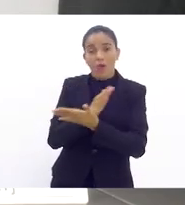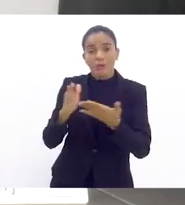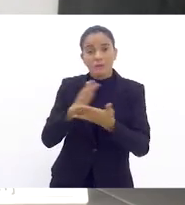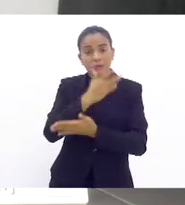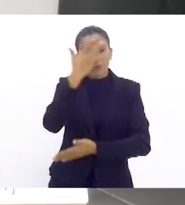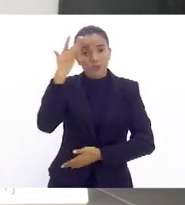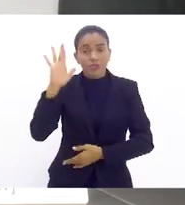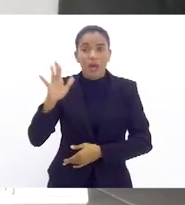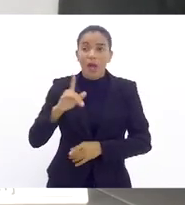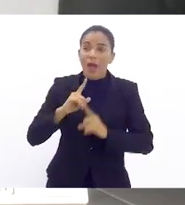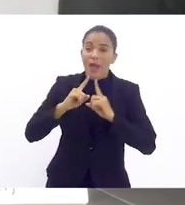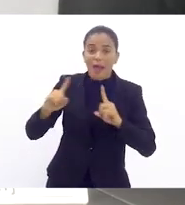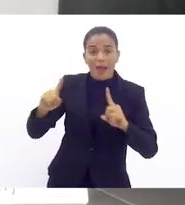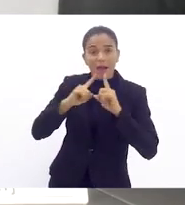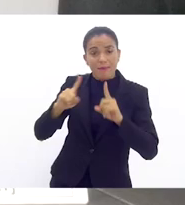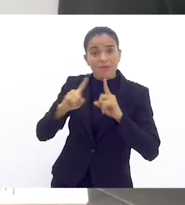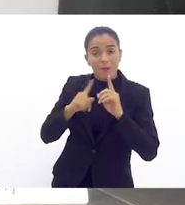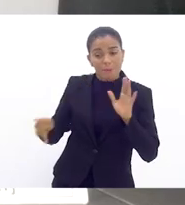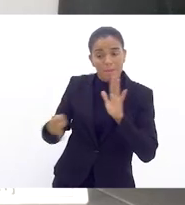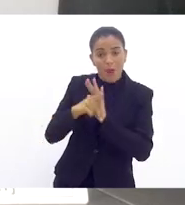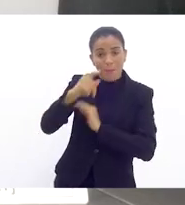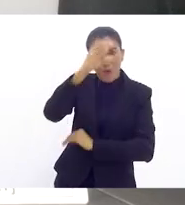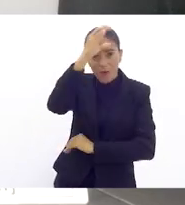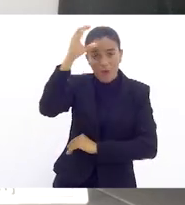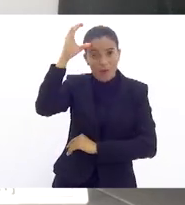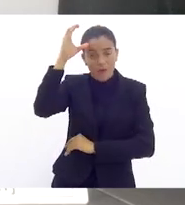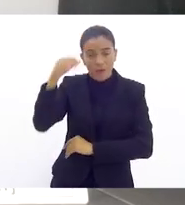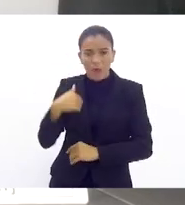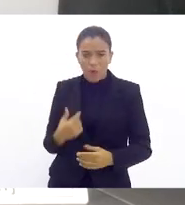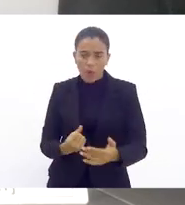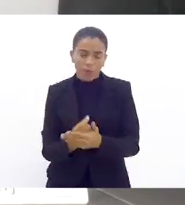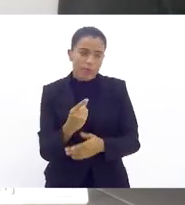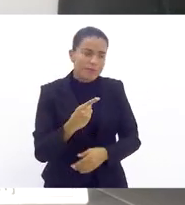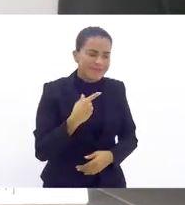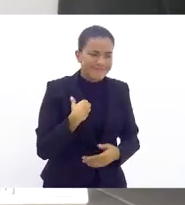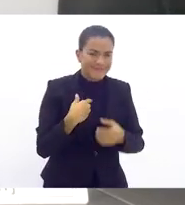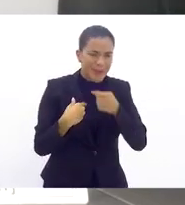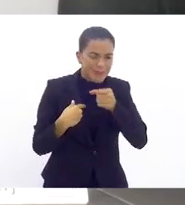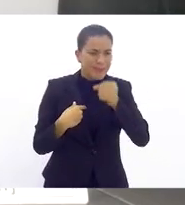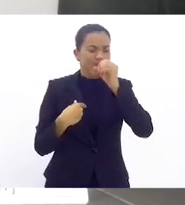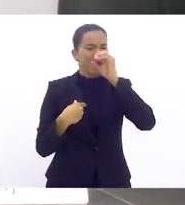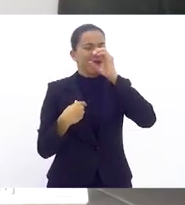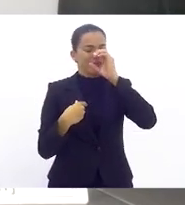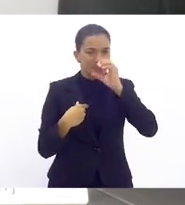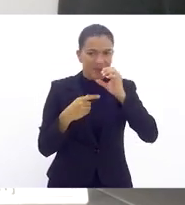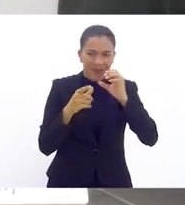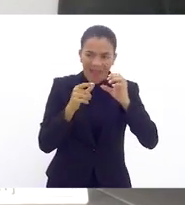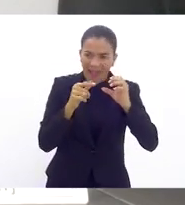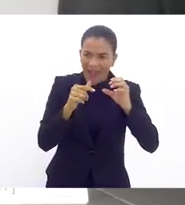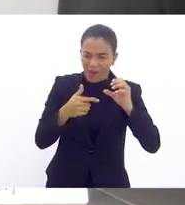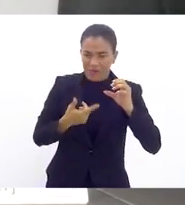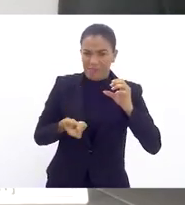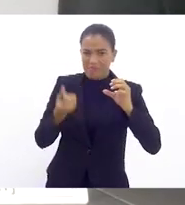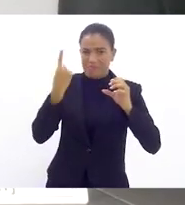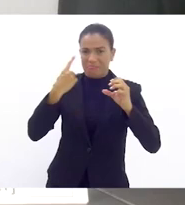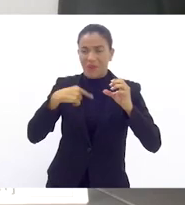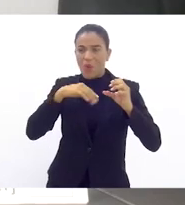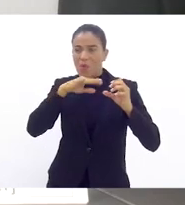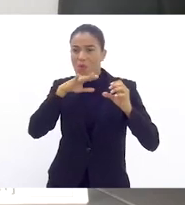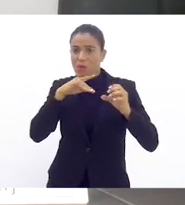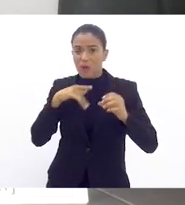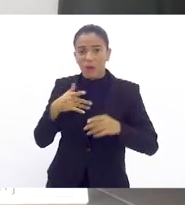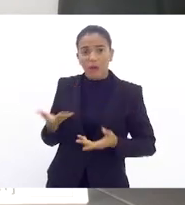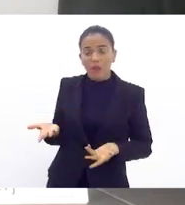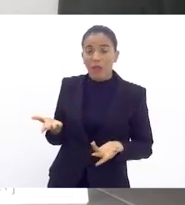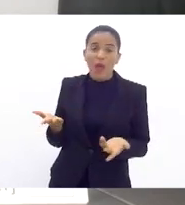recebido reclamação dos seus próprios consumidores, né? Eles já sabiam que a água que eles vendiam não era boa. E, às vezes, eles reclamavam com os fornecedores